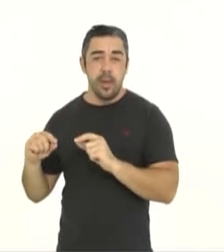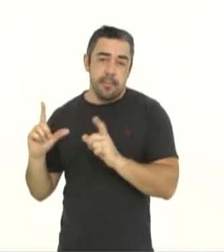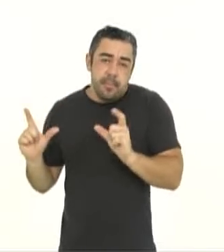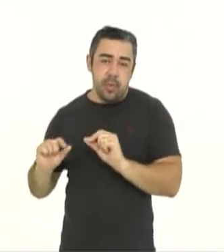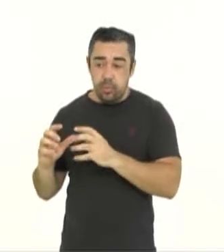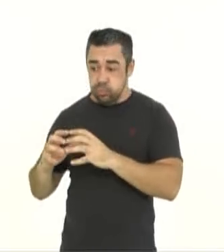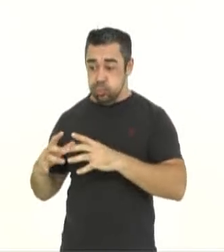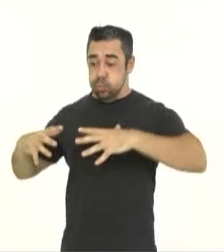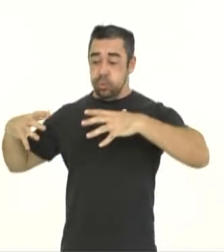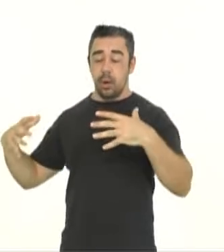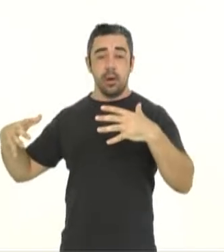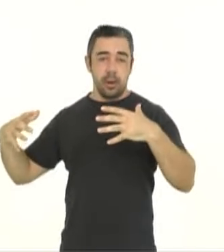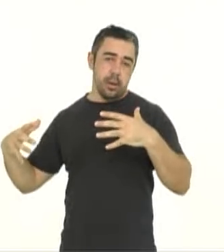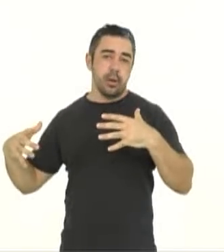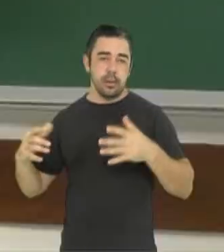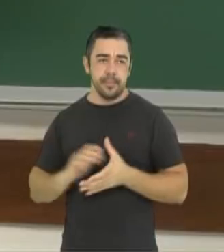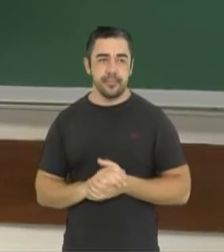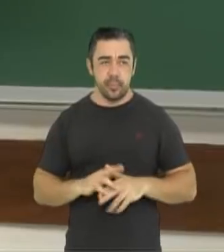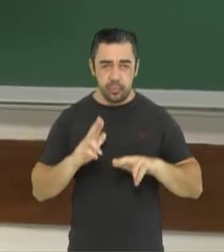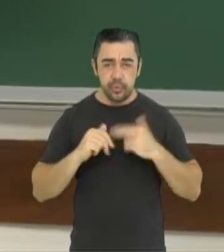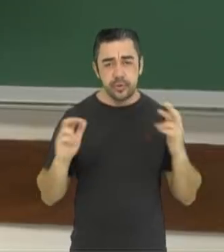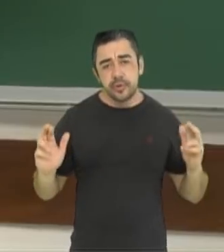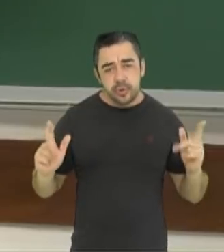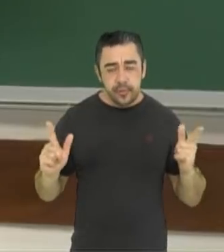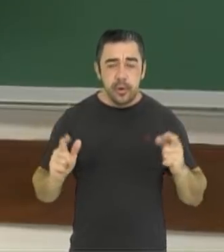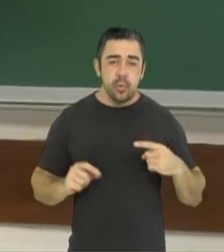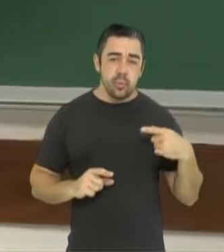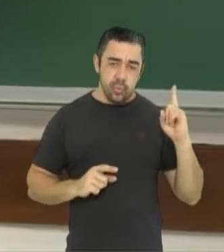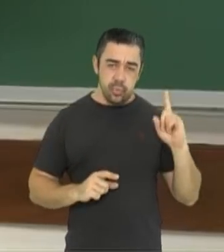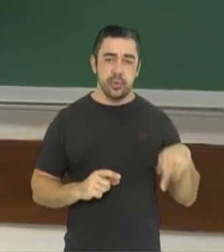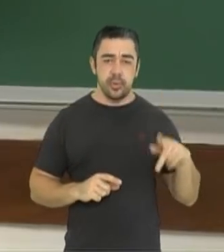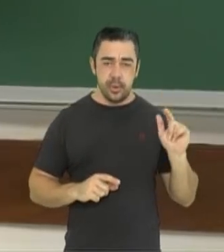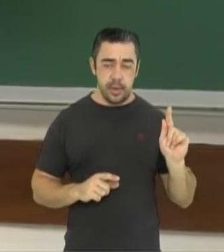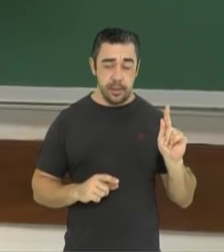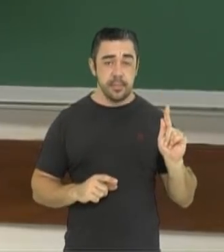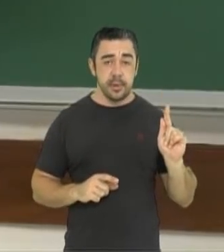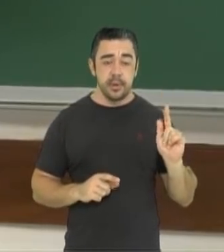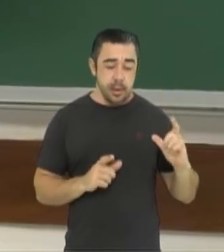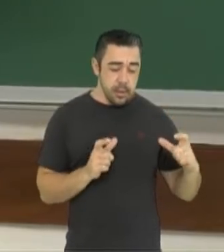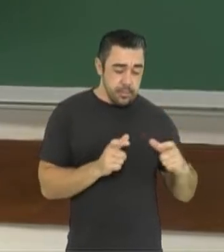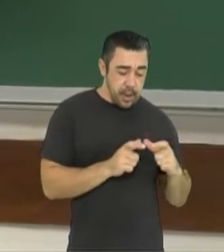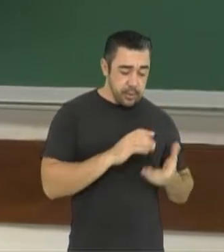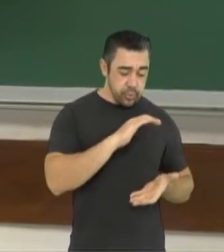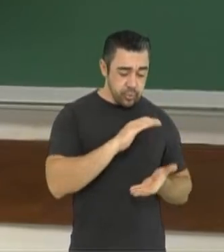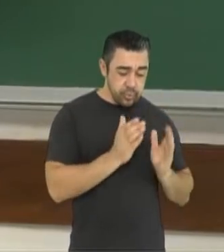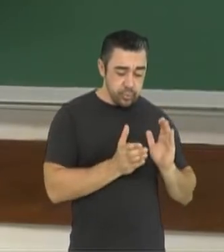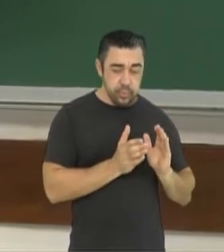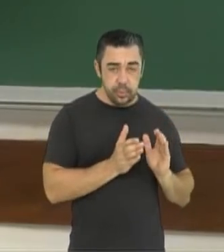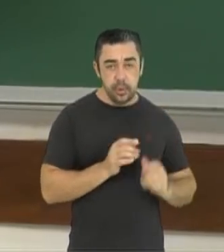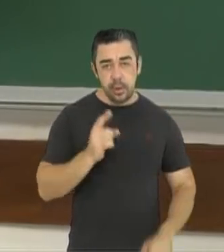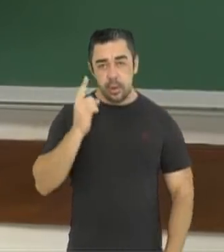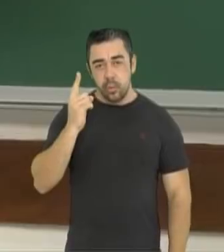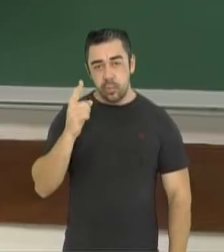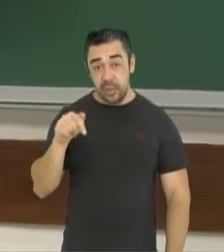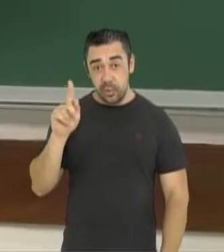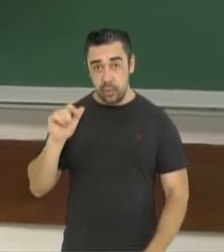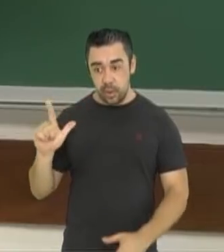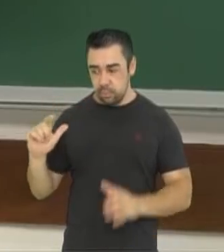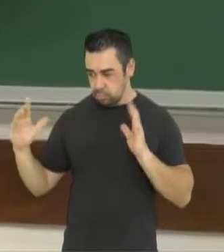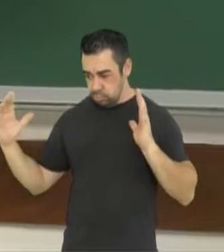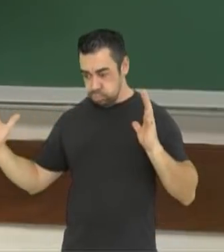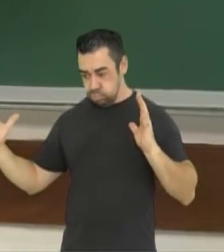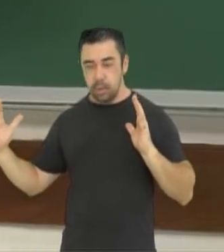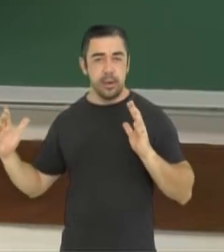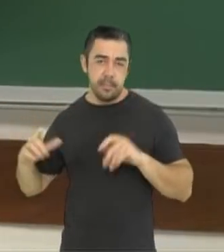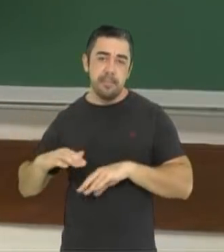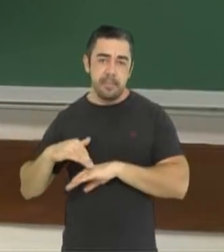massa espalha-se em um grande volume. Então, 1 quilo de chumbo ocupa um espaço pequenininho assim, e se eu tenho 1 quilo de algodão, eu vou